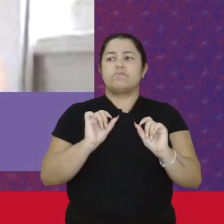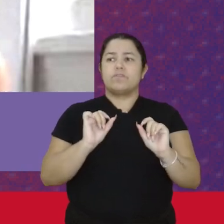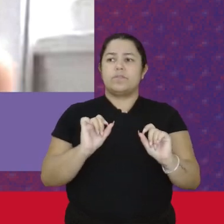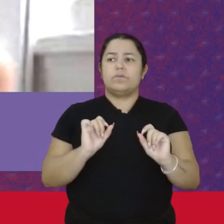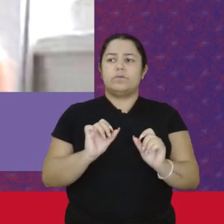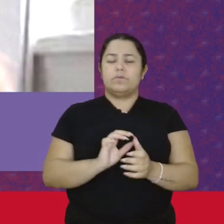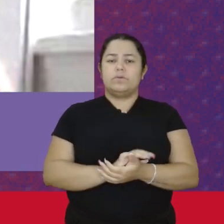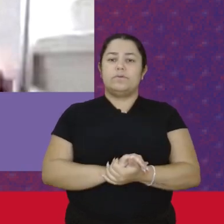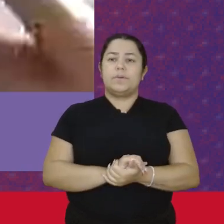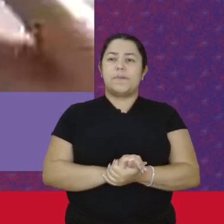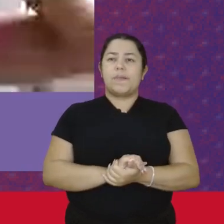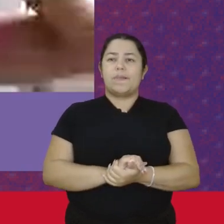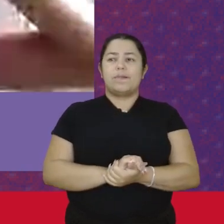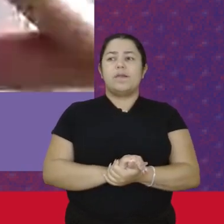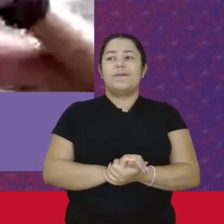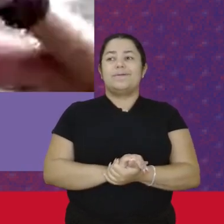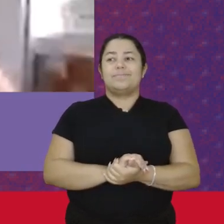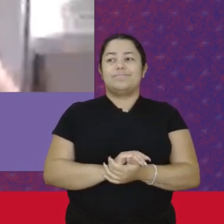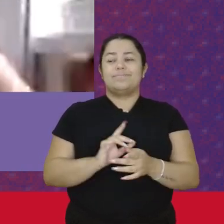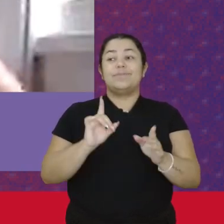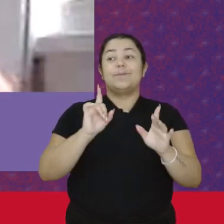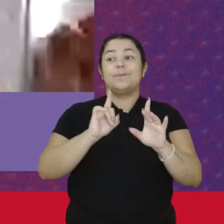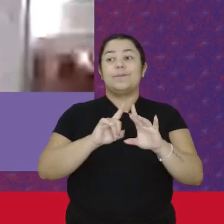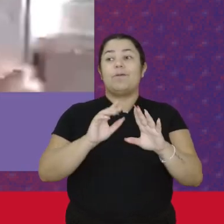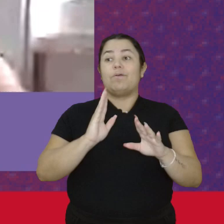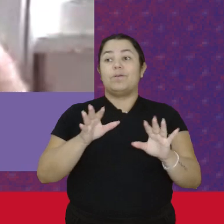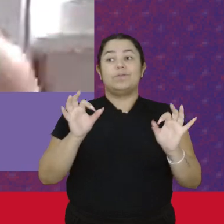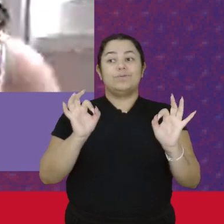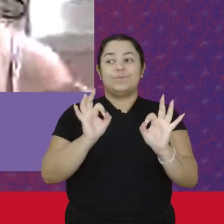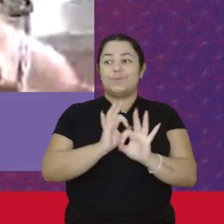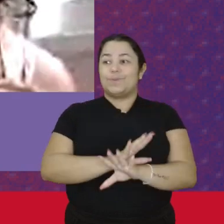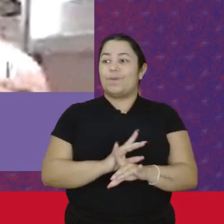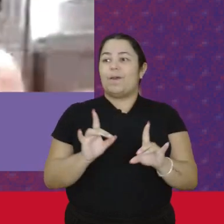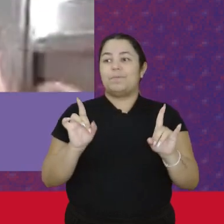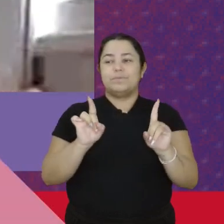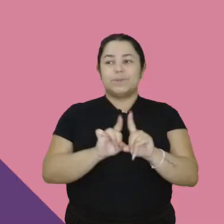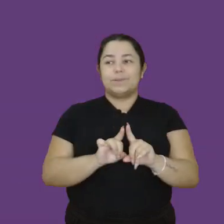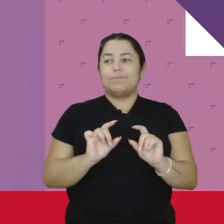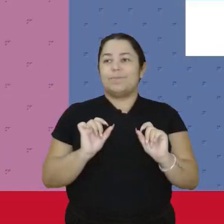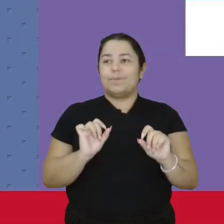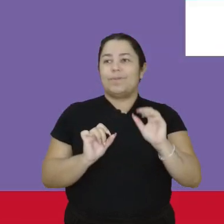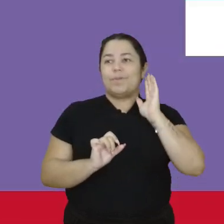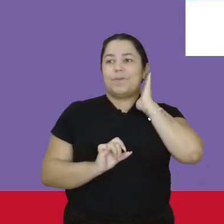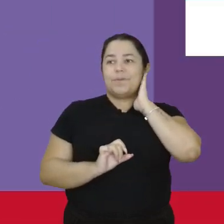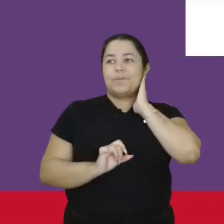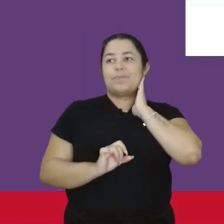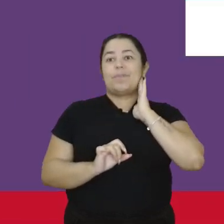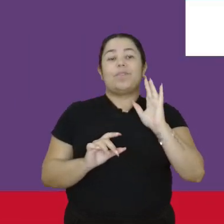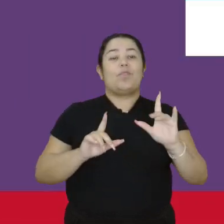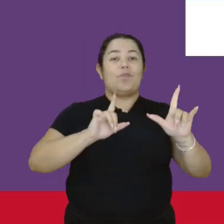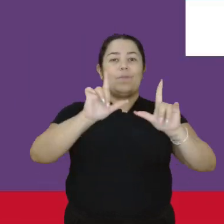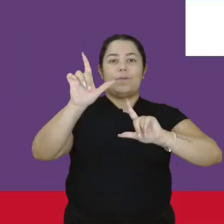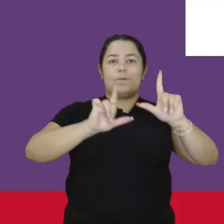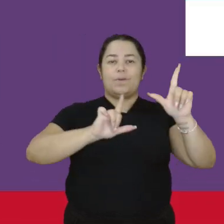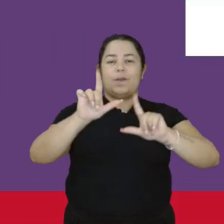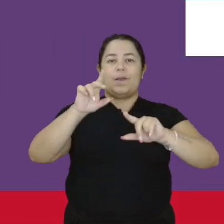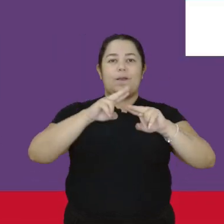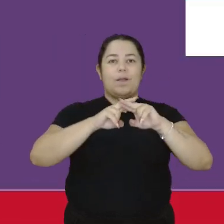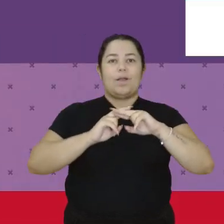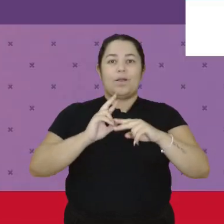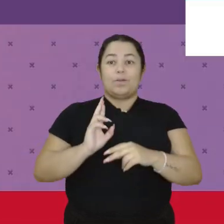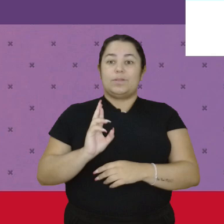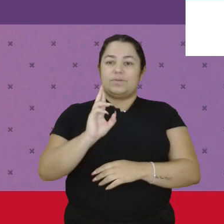avisada pelo pessoal da produção, que já acabou. Mas embora. O TV Elas por Elas Formação